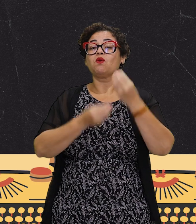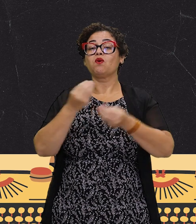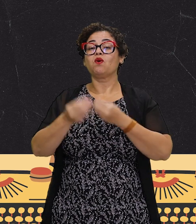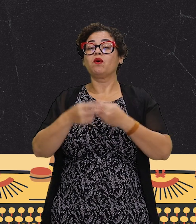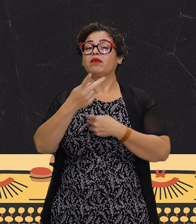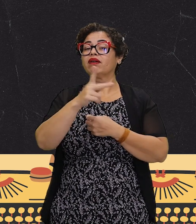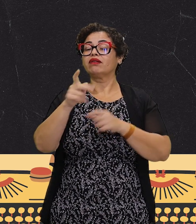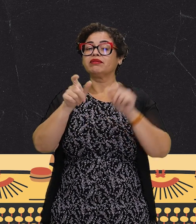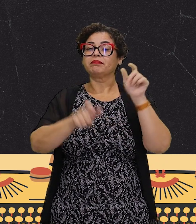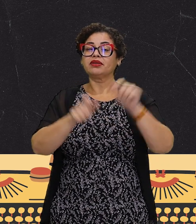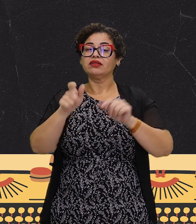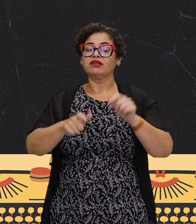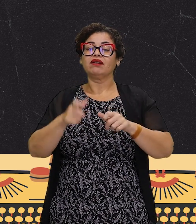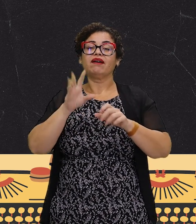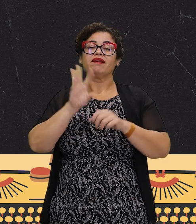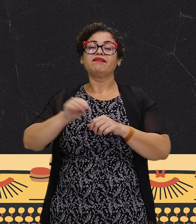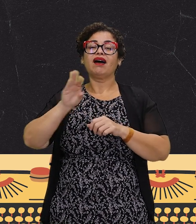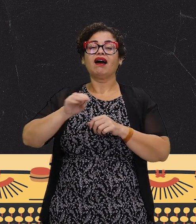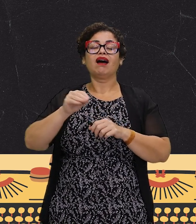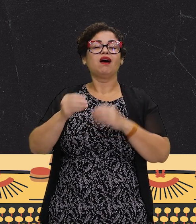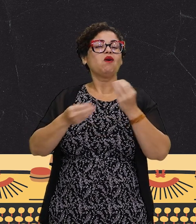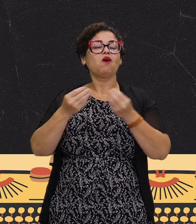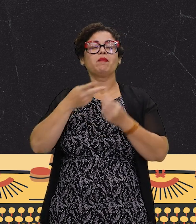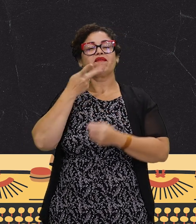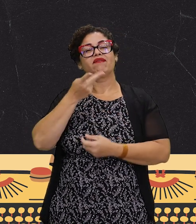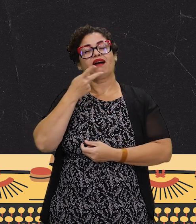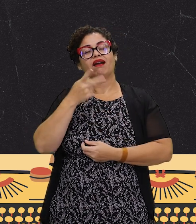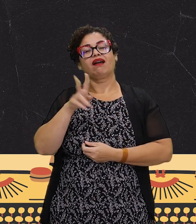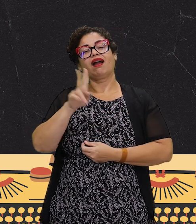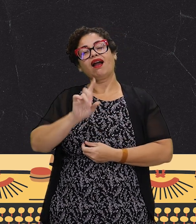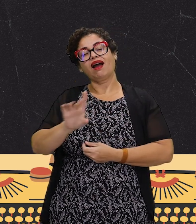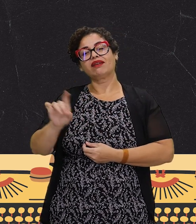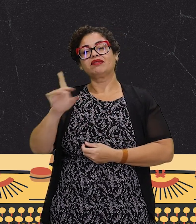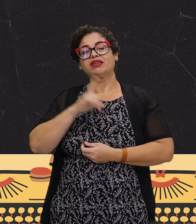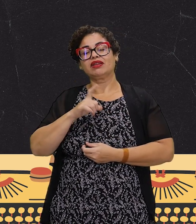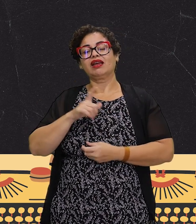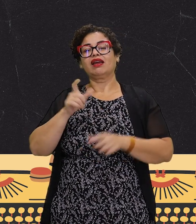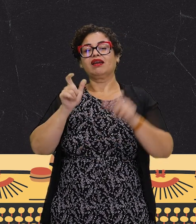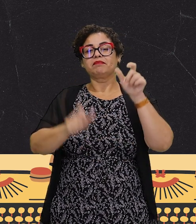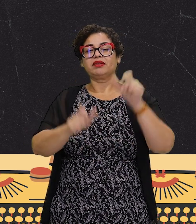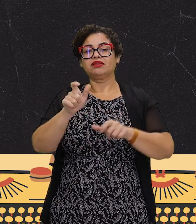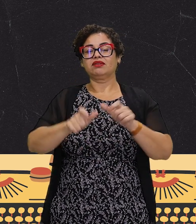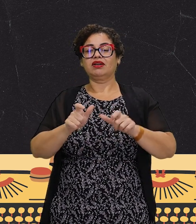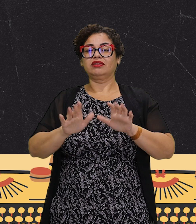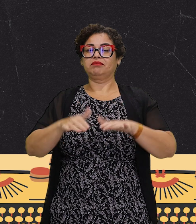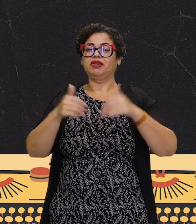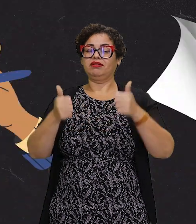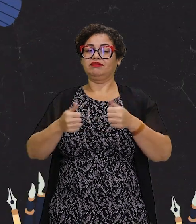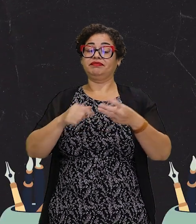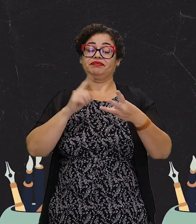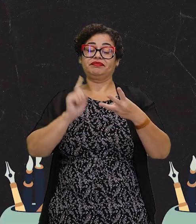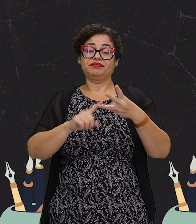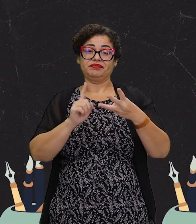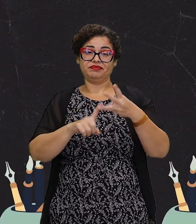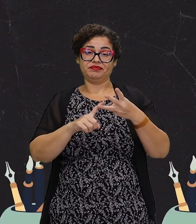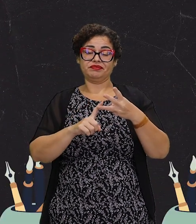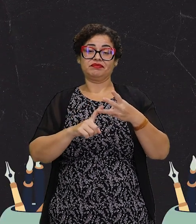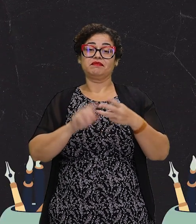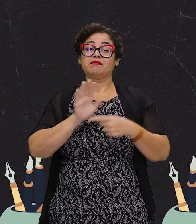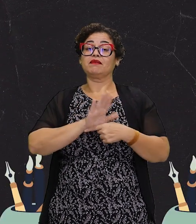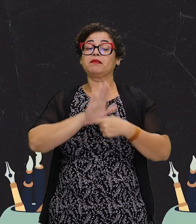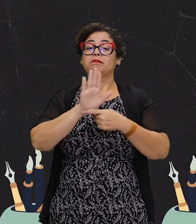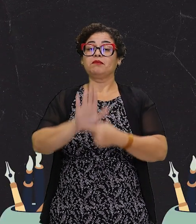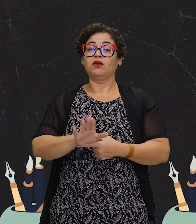Pense em como seus personagens falam e como isso reflete sua personalidade.